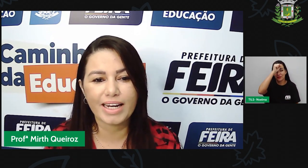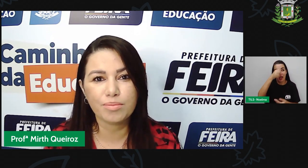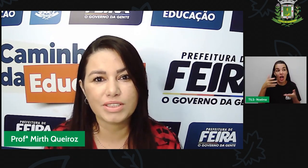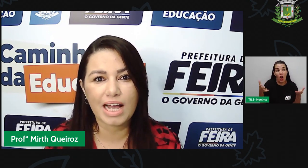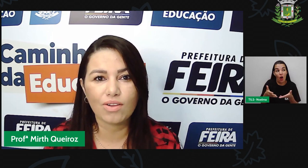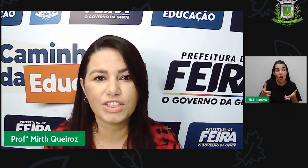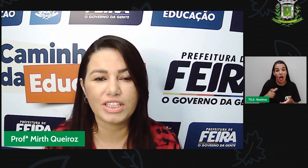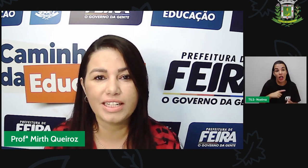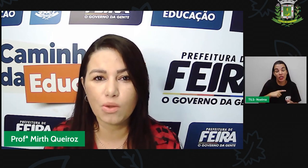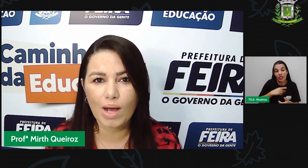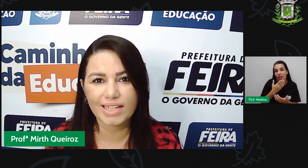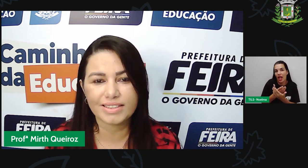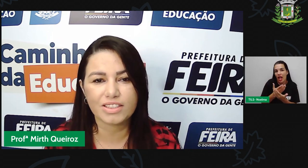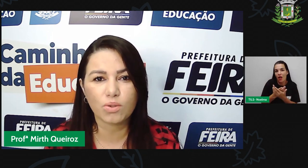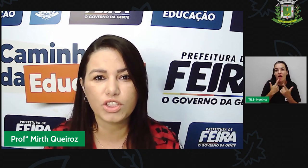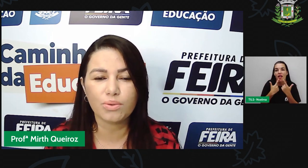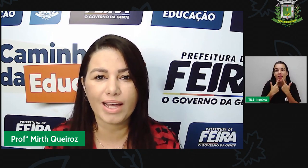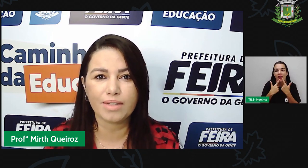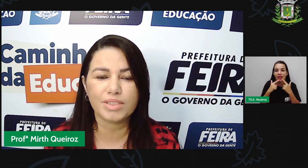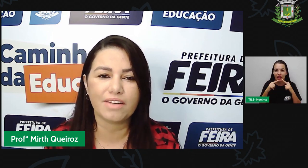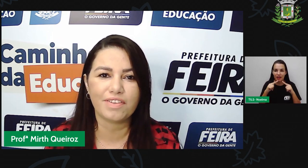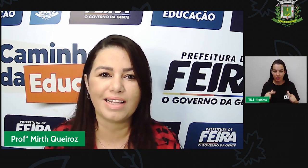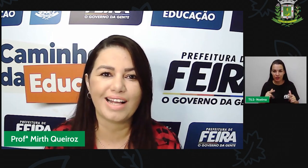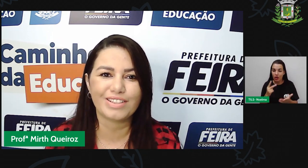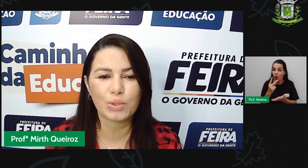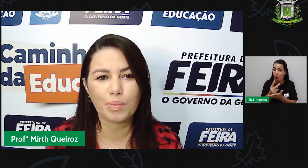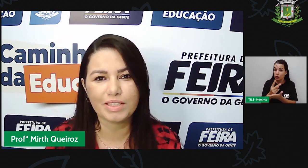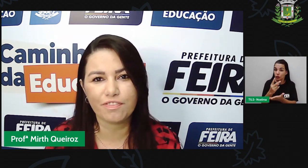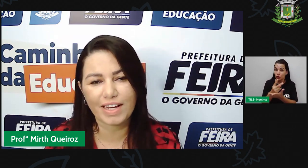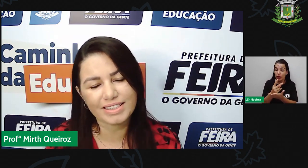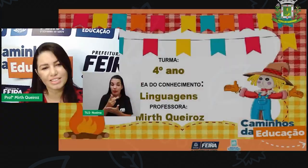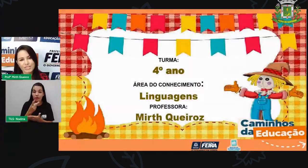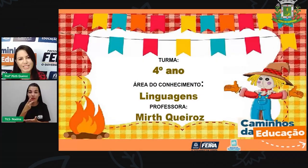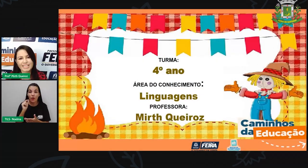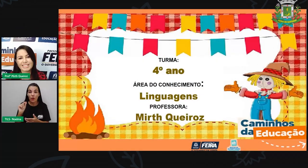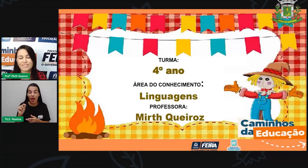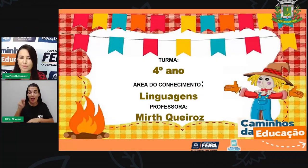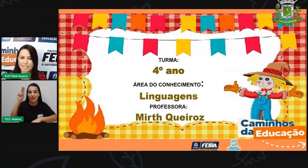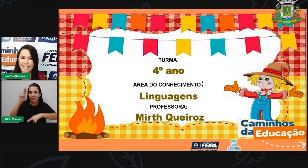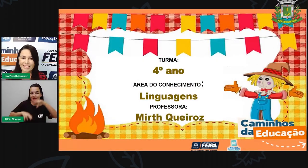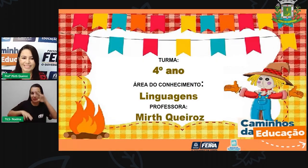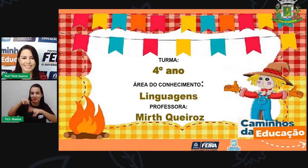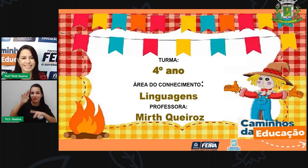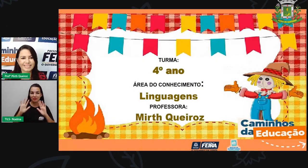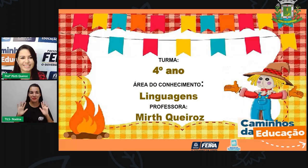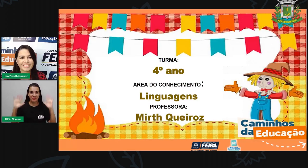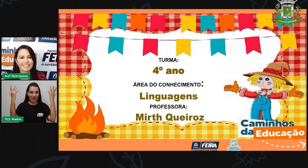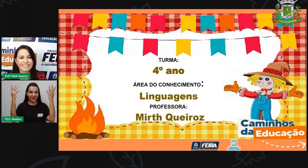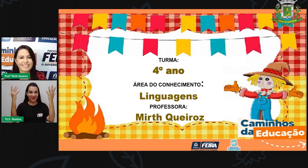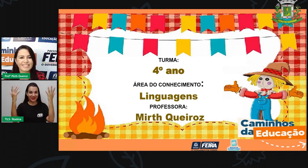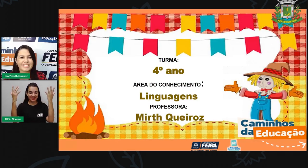Hoje nós teremos aula de linguagem e continuaremos a falar sobre festa junina. Vamos lá?